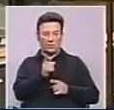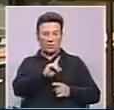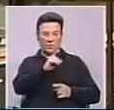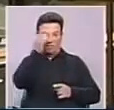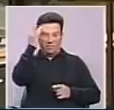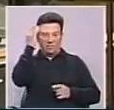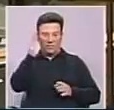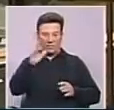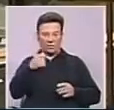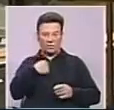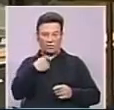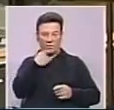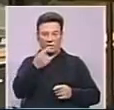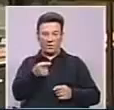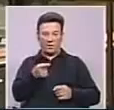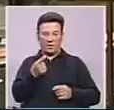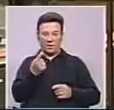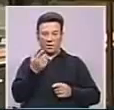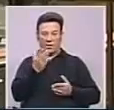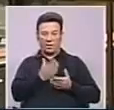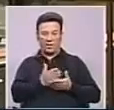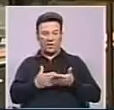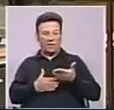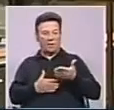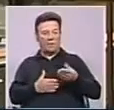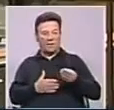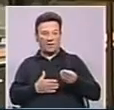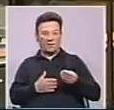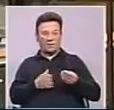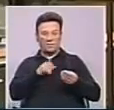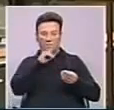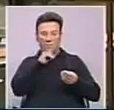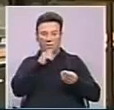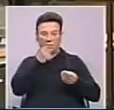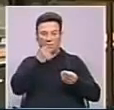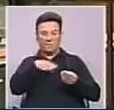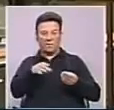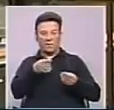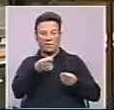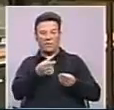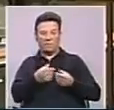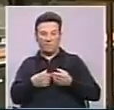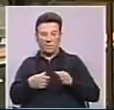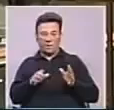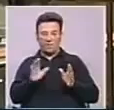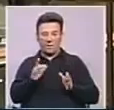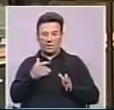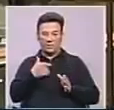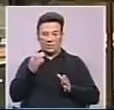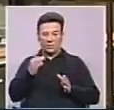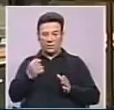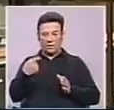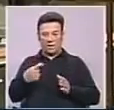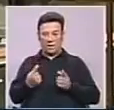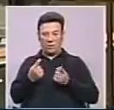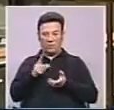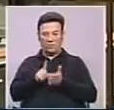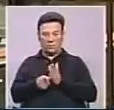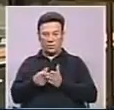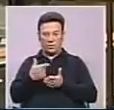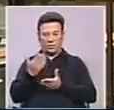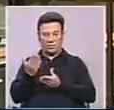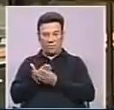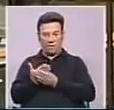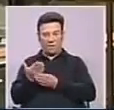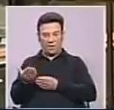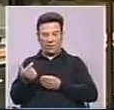são fáceis e eu diria que em cada 10, provavelmente perdem-se 9. Mas temos, de facto, alguns projetos em mãos.